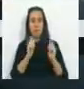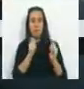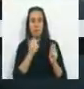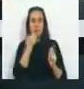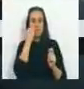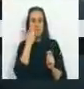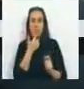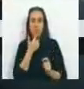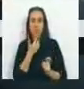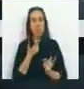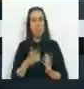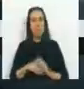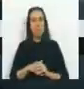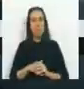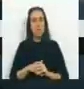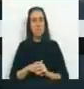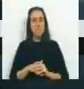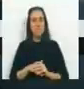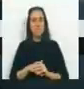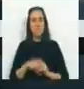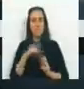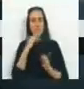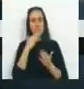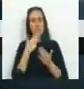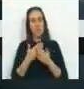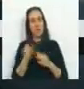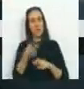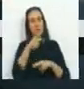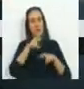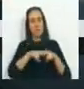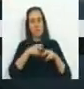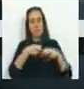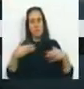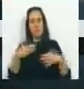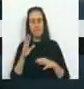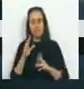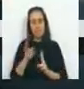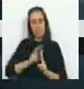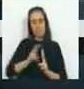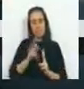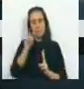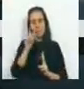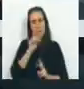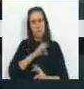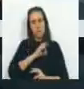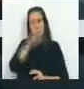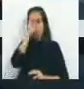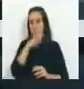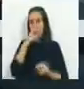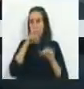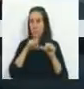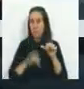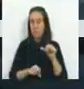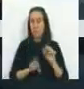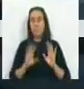severas. E são os homens do encarceramento. Das duas uma, tem que explicar isso, Sr. Ministro. Ou